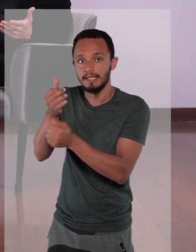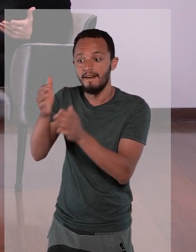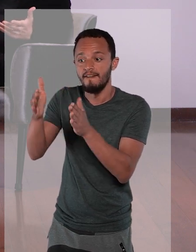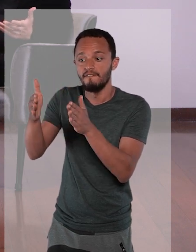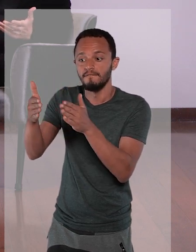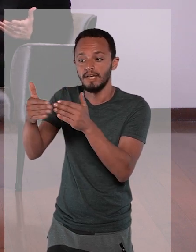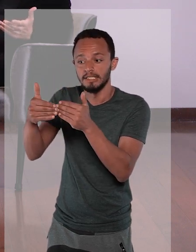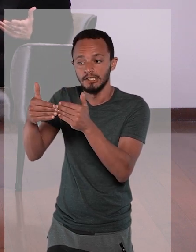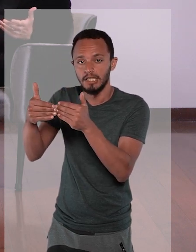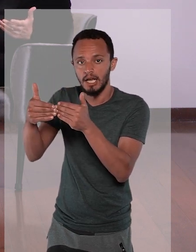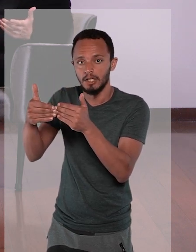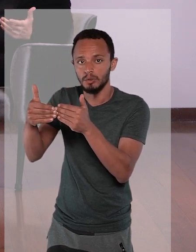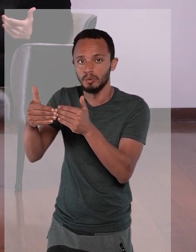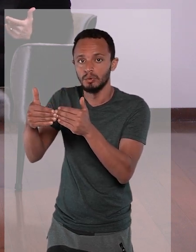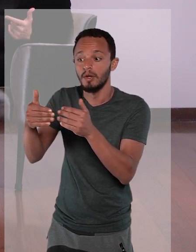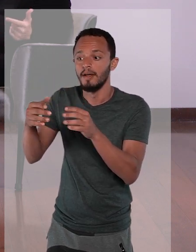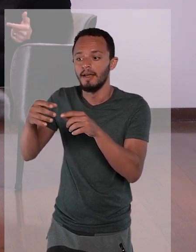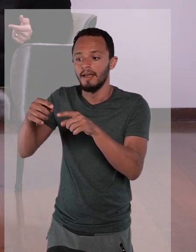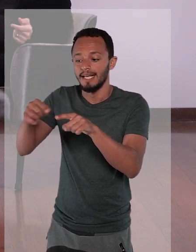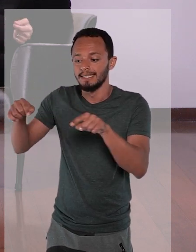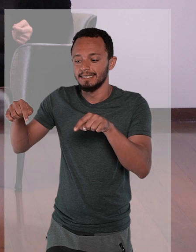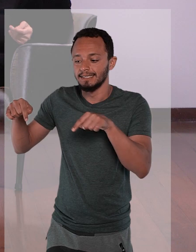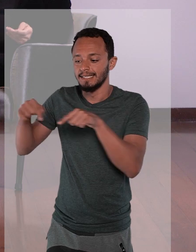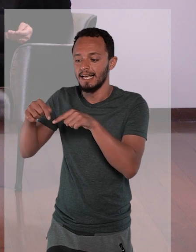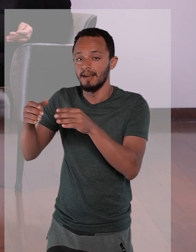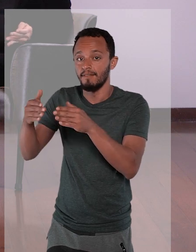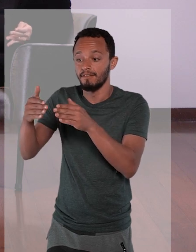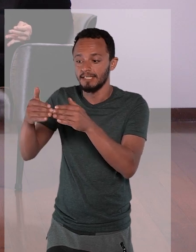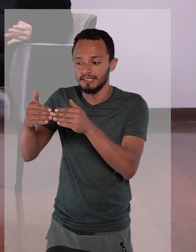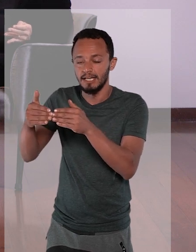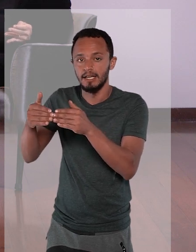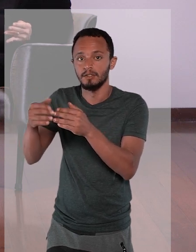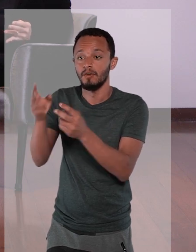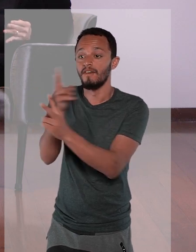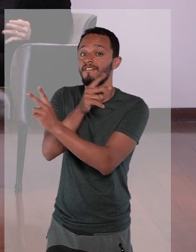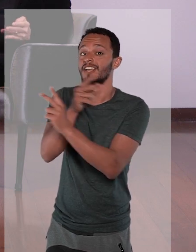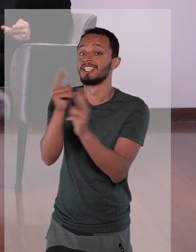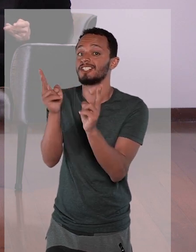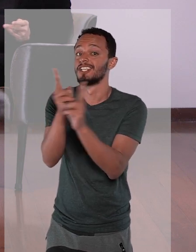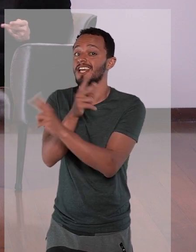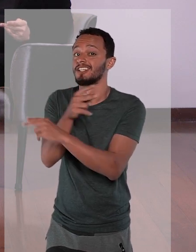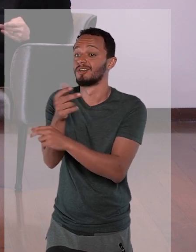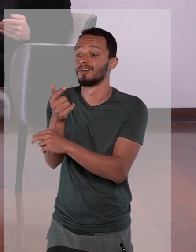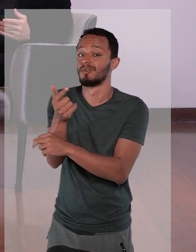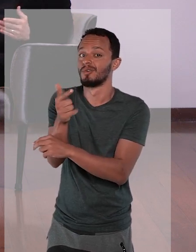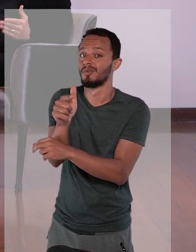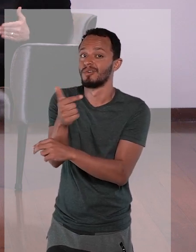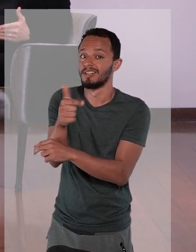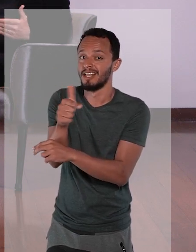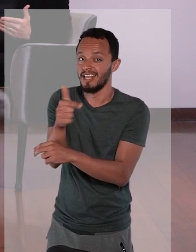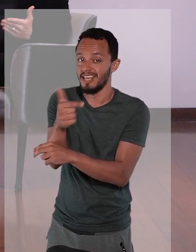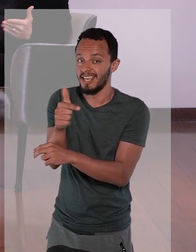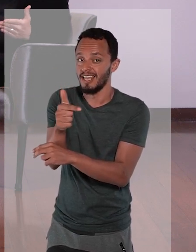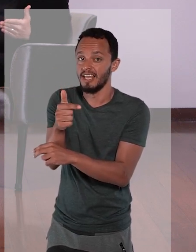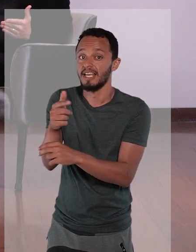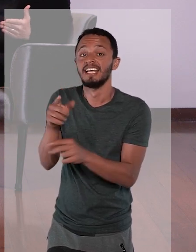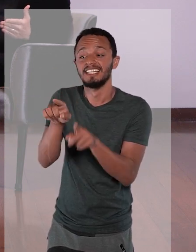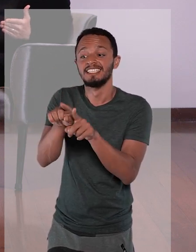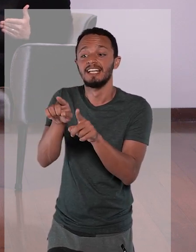mal ventilado. Aquele estudo que vocês fizeram do número de toques também das crianças, né? Exatamente.